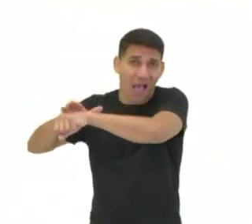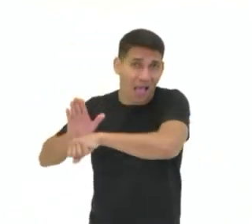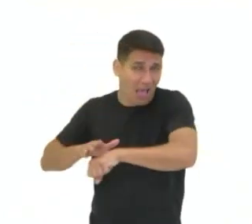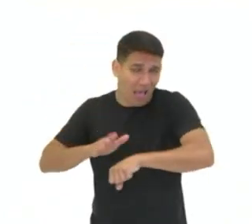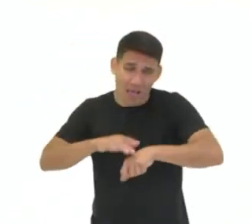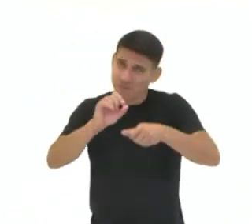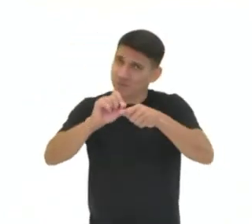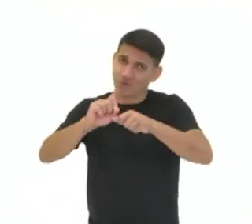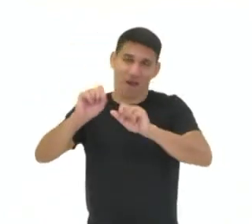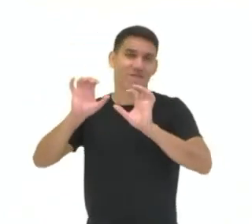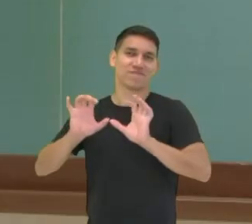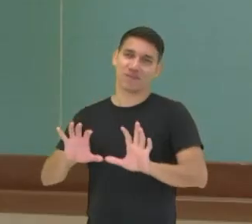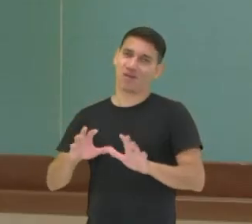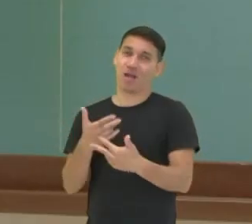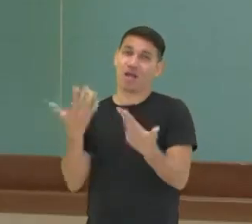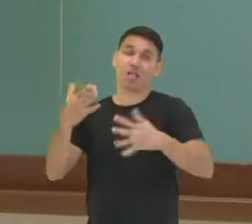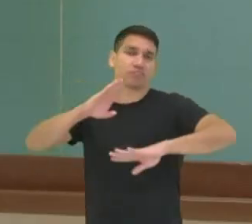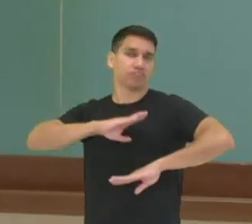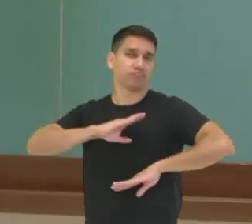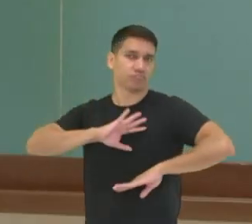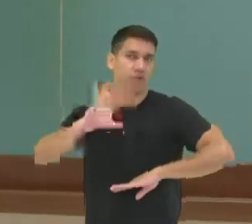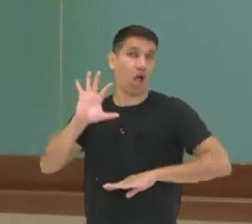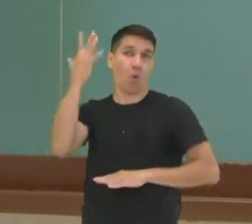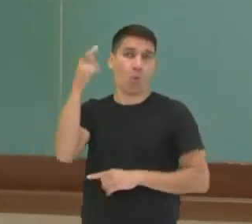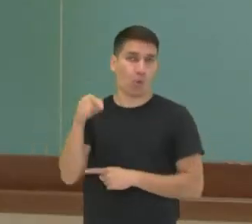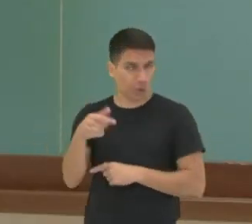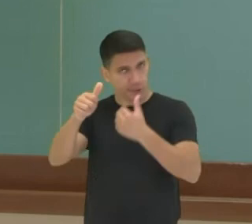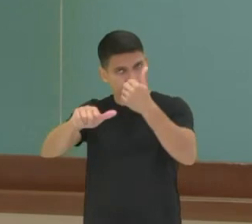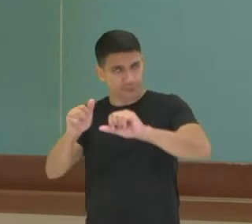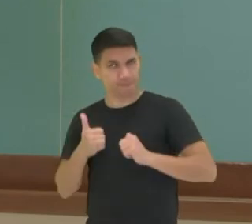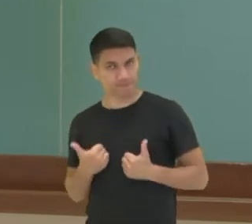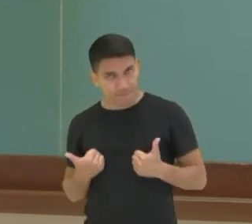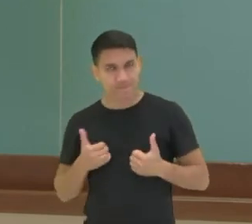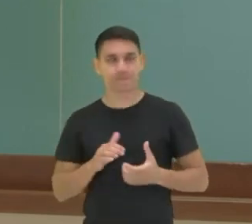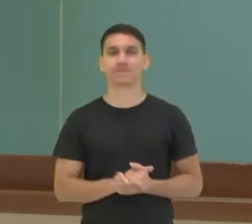daquele fato, daquela situação que foi analisada, beleza?